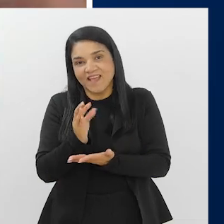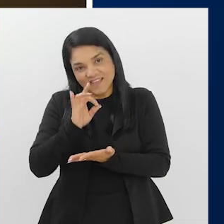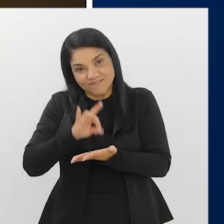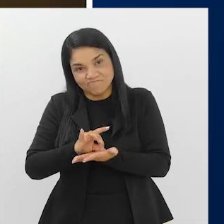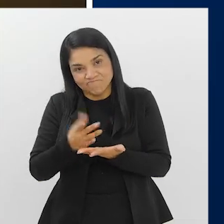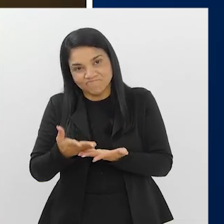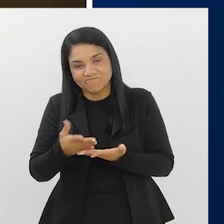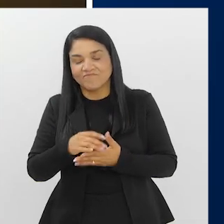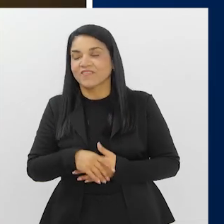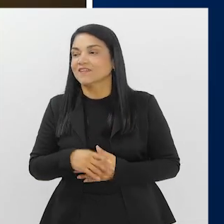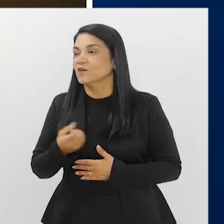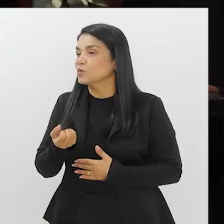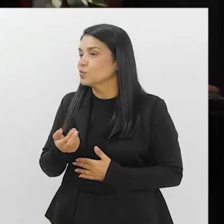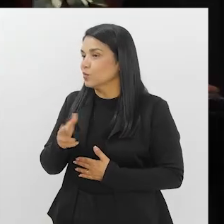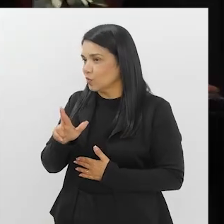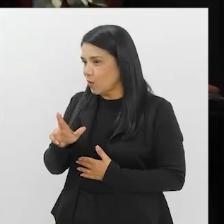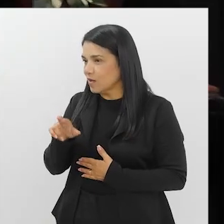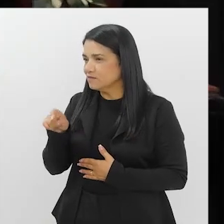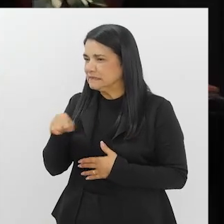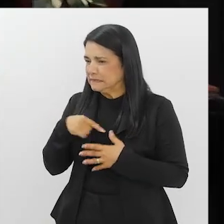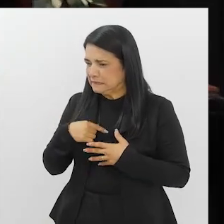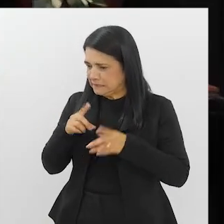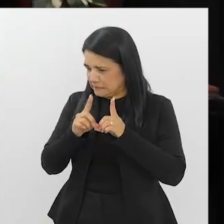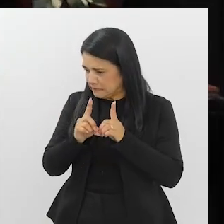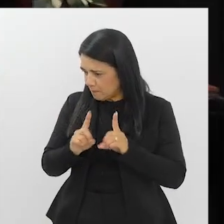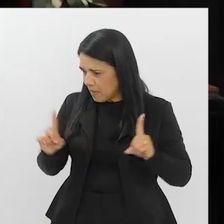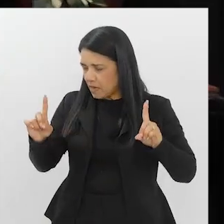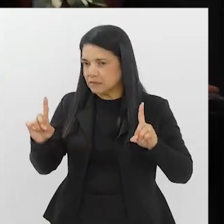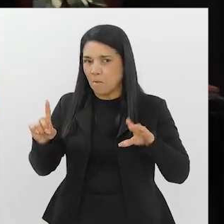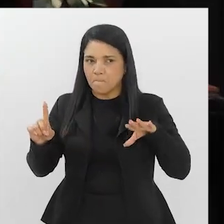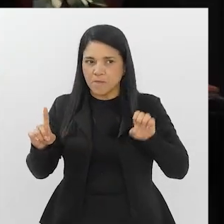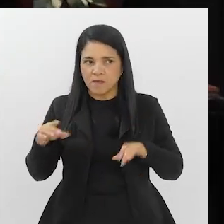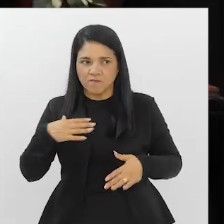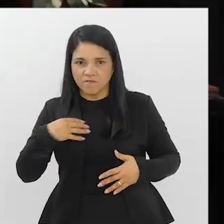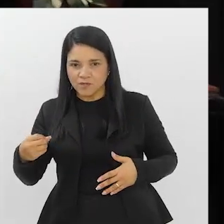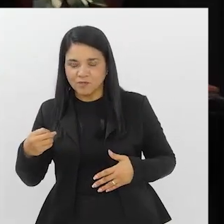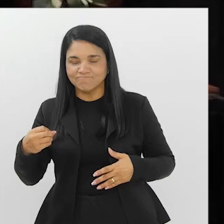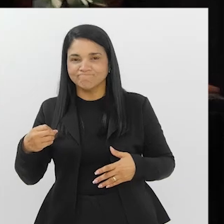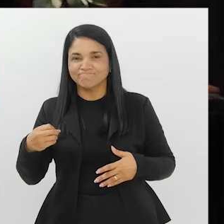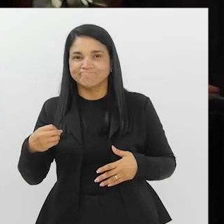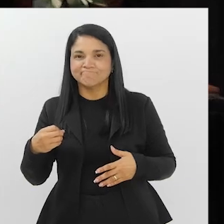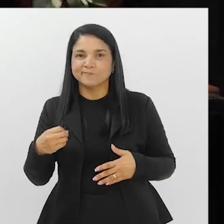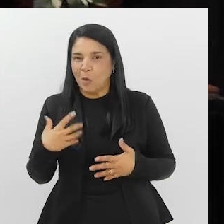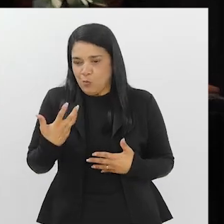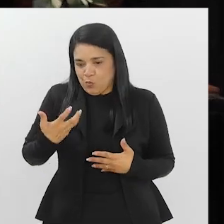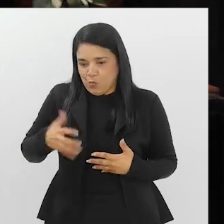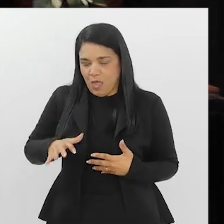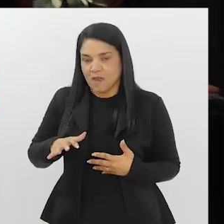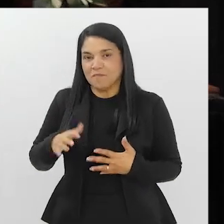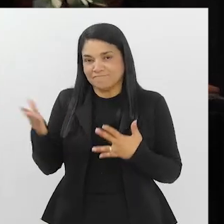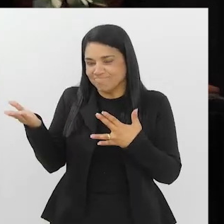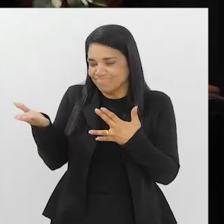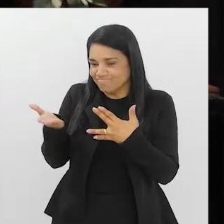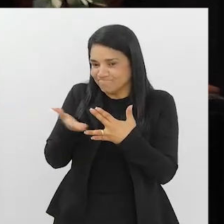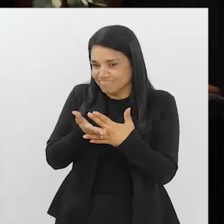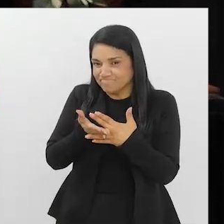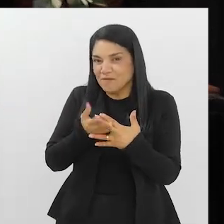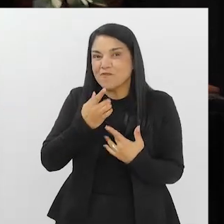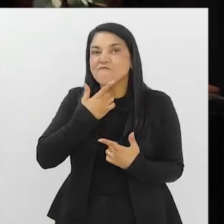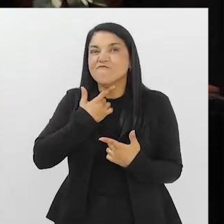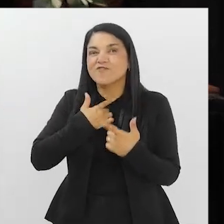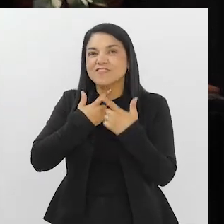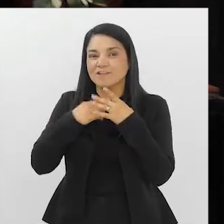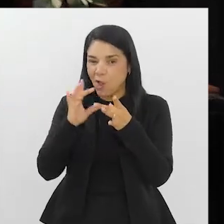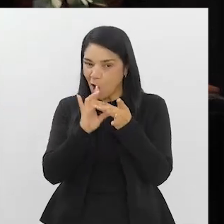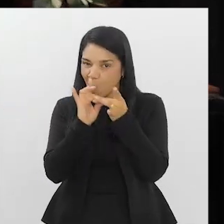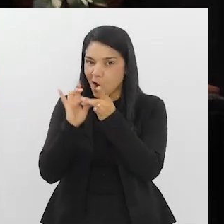Bom, é isso. Doutora, por falar em separação, embora eu não queira, eu vou ter que fazer o intervalo, porque a minha vontade